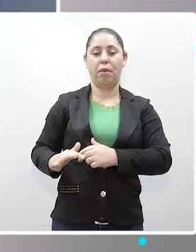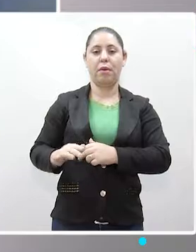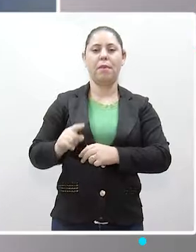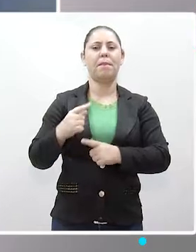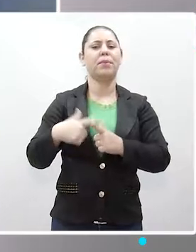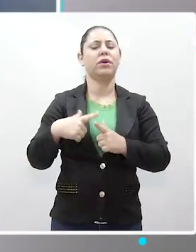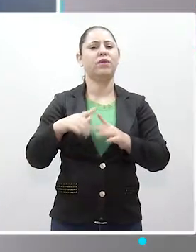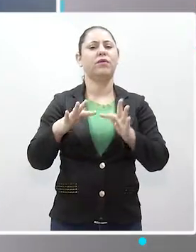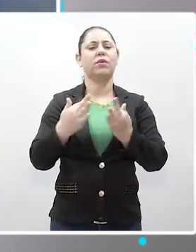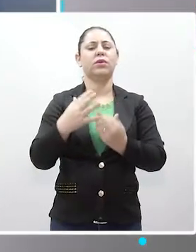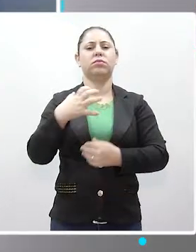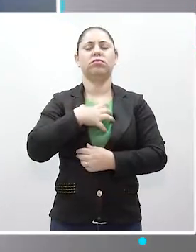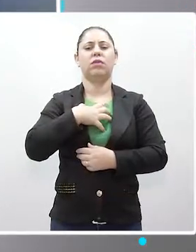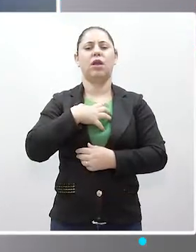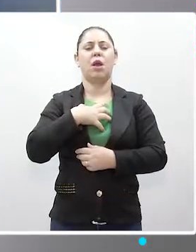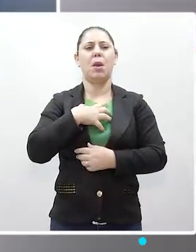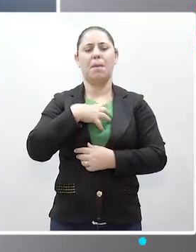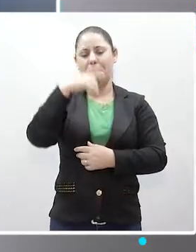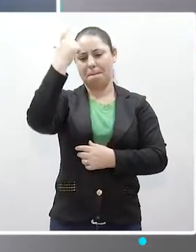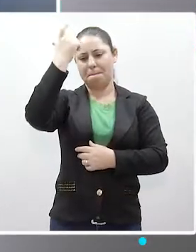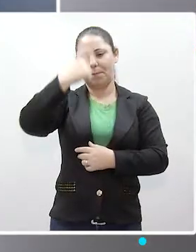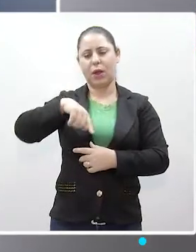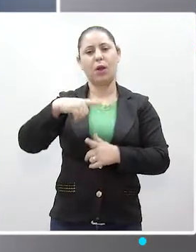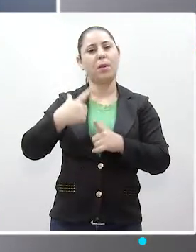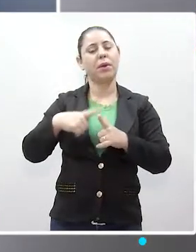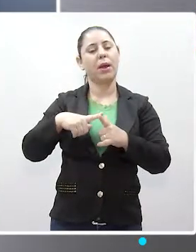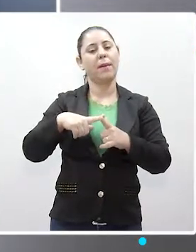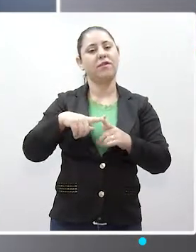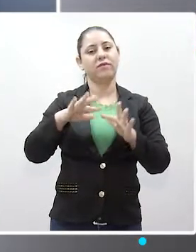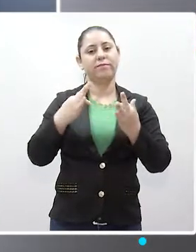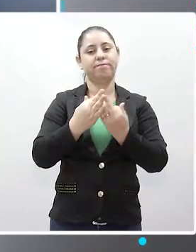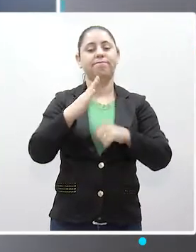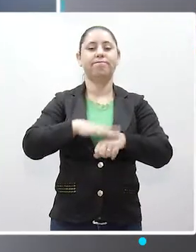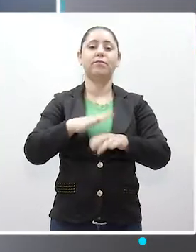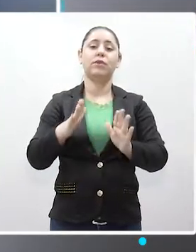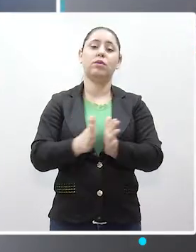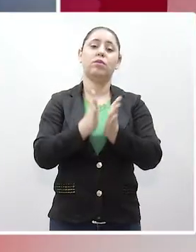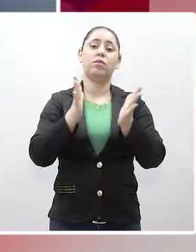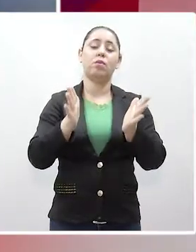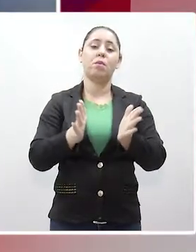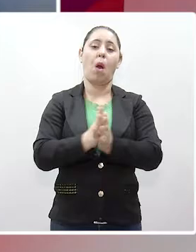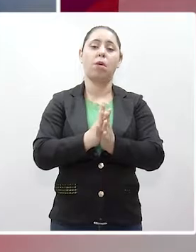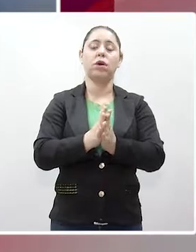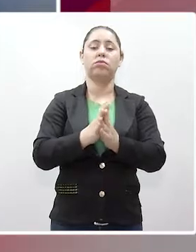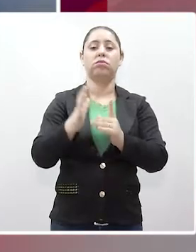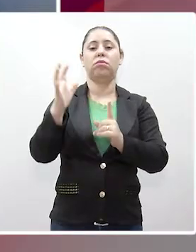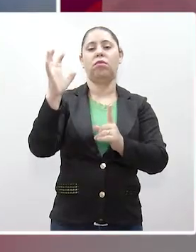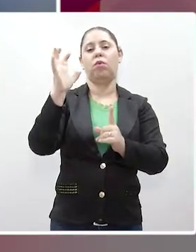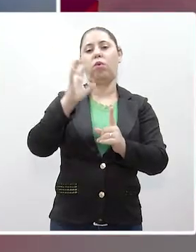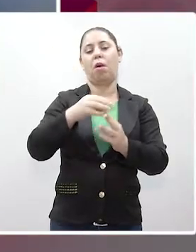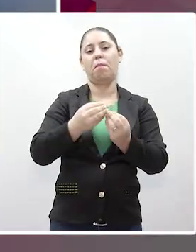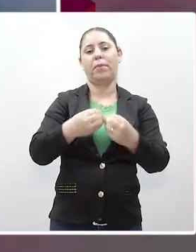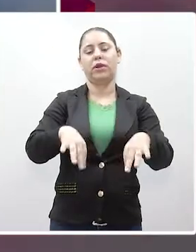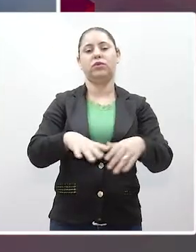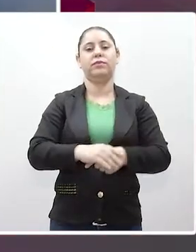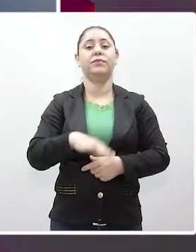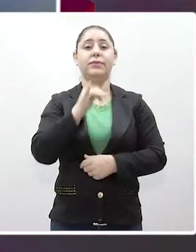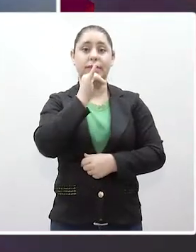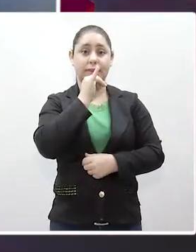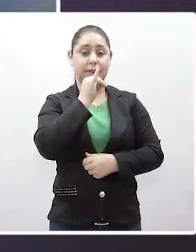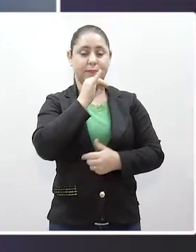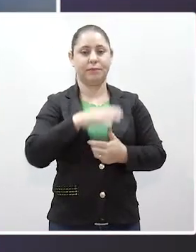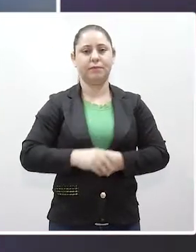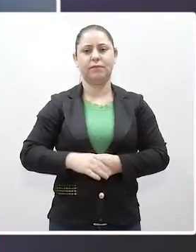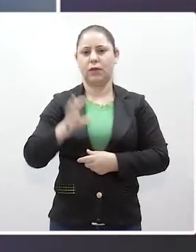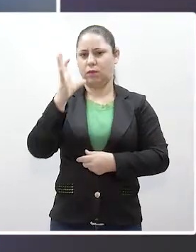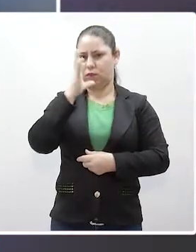sentem muito mais, assim, vamos dizer assim, a inflação pessoal dela? Porque as famílias mais pobres ficaram mais afetadas. Por exemplo, se